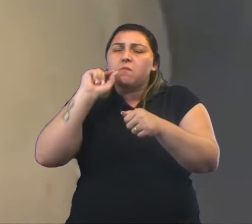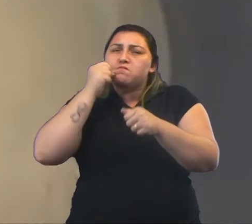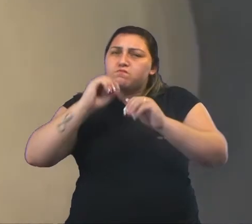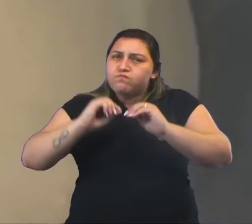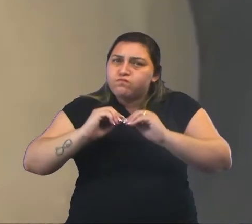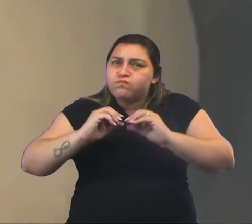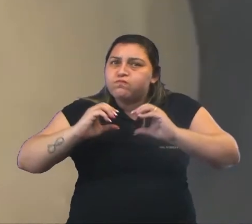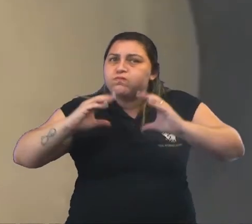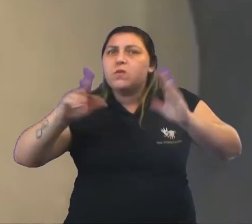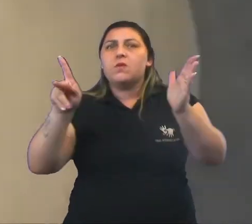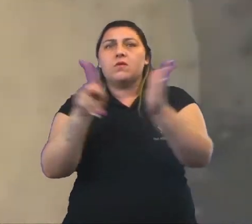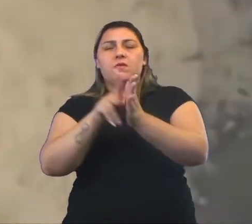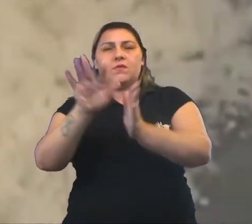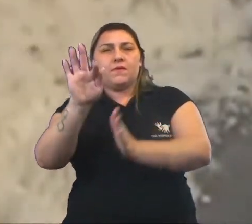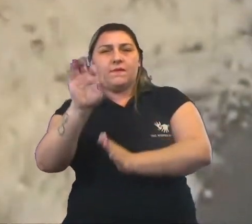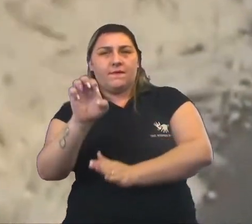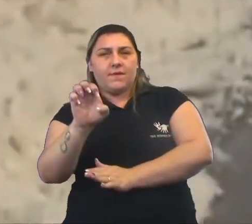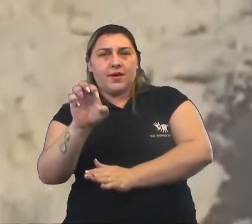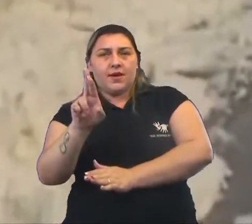pão crescer.